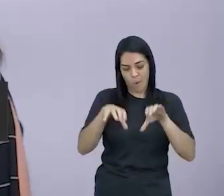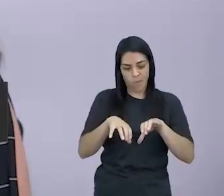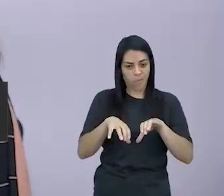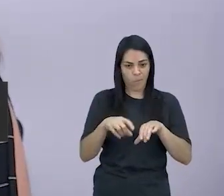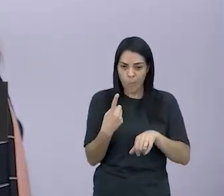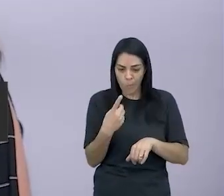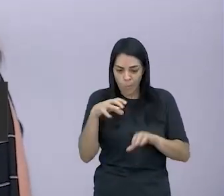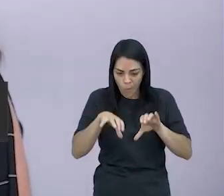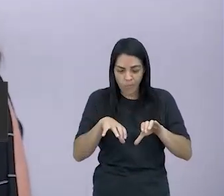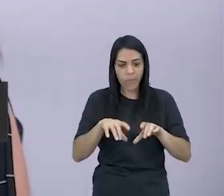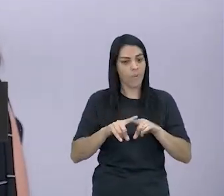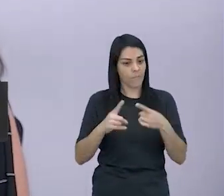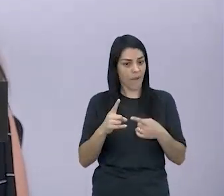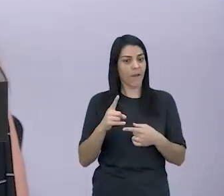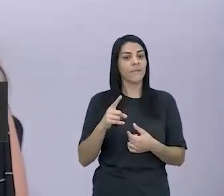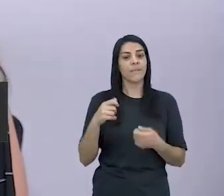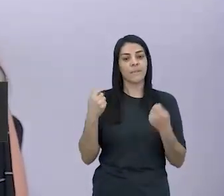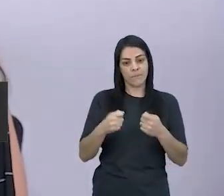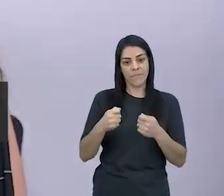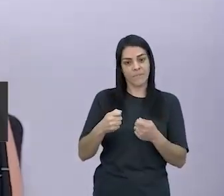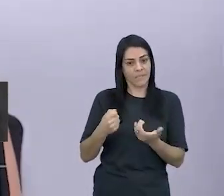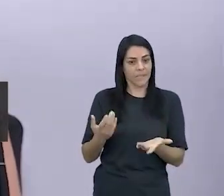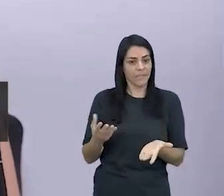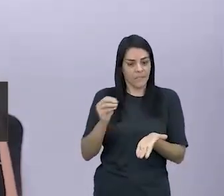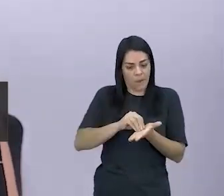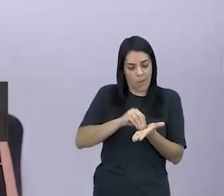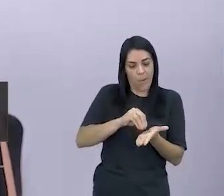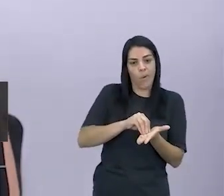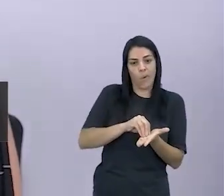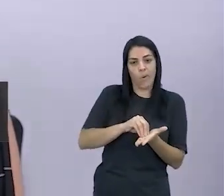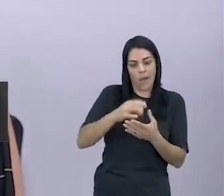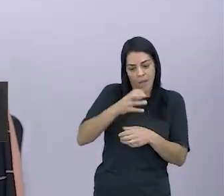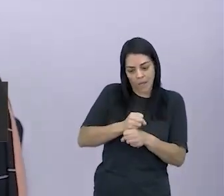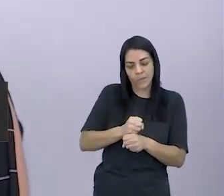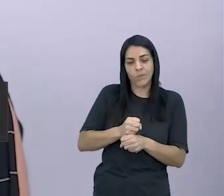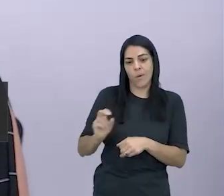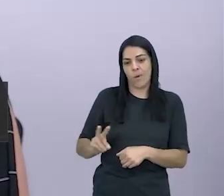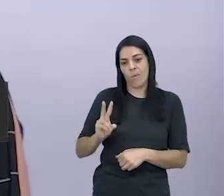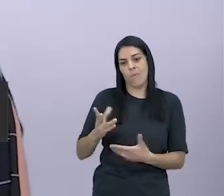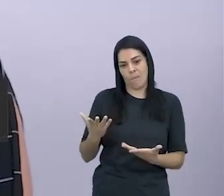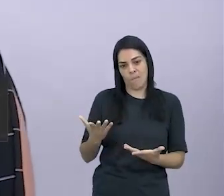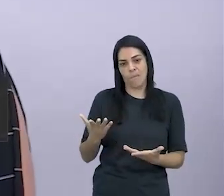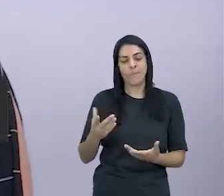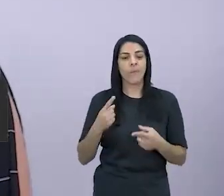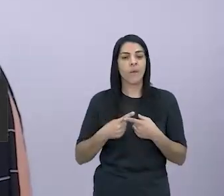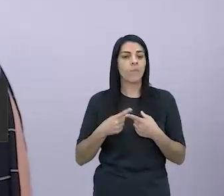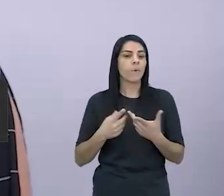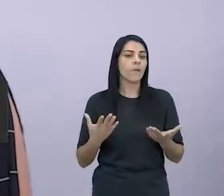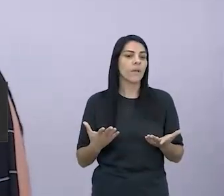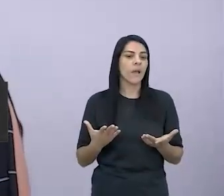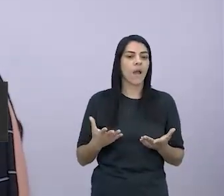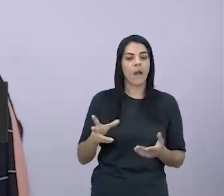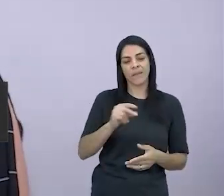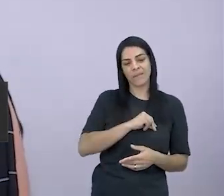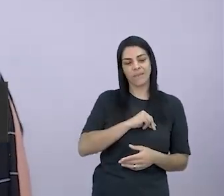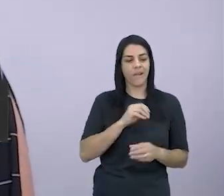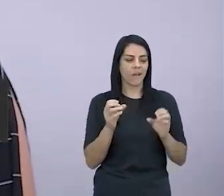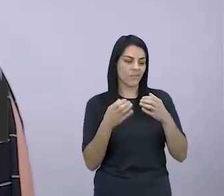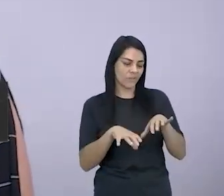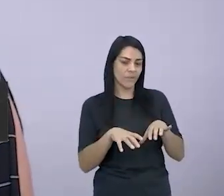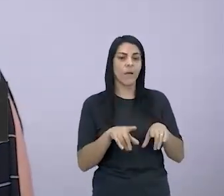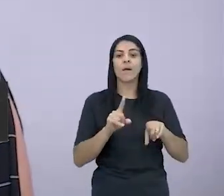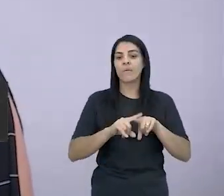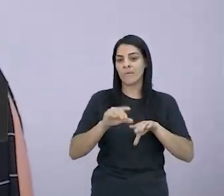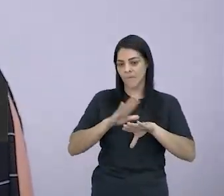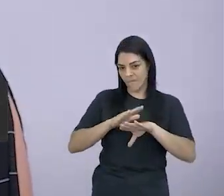um ovo. Né? Tem que fazer o valor dele também. Ele custa, né? Ele custa. Sim. Então, tudo... Aí fala, mas isso aí não vai fazer diferença. Faz no